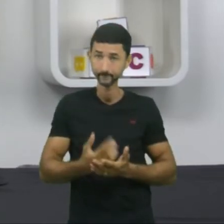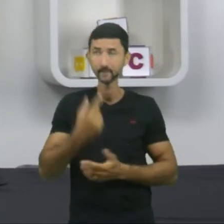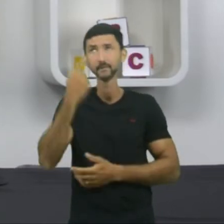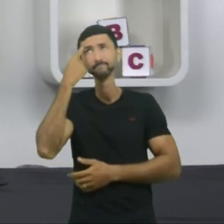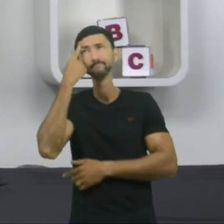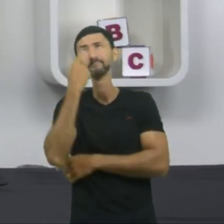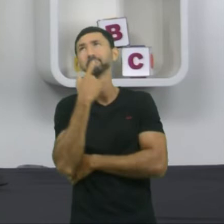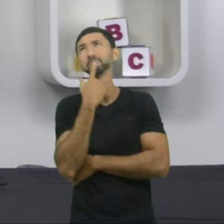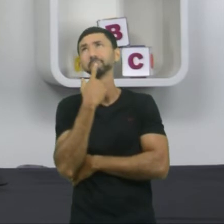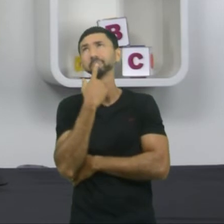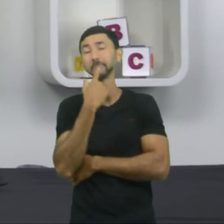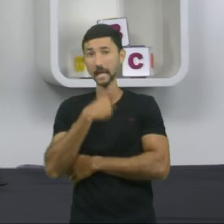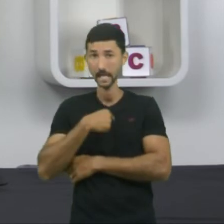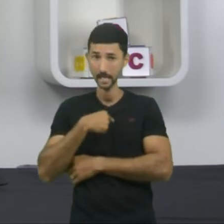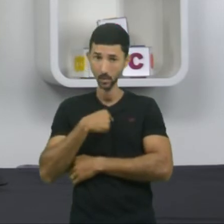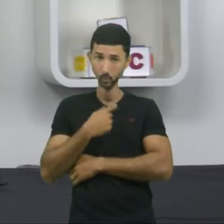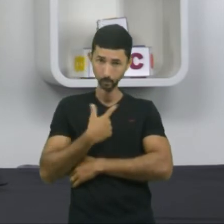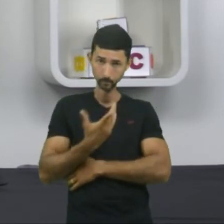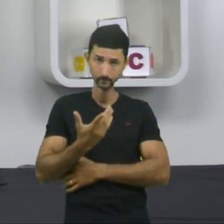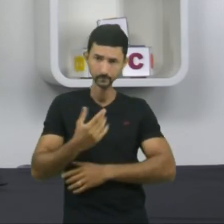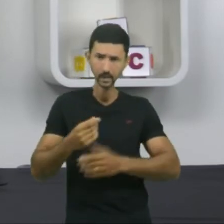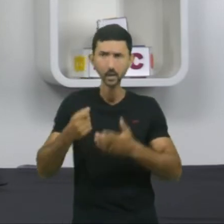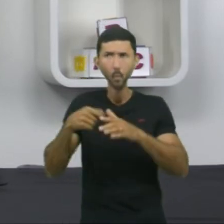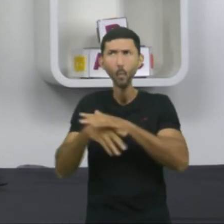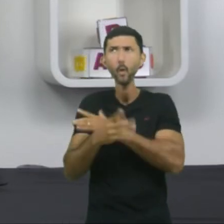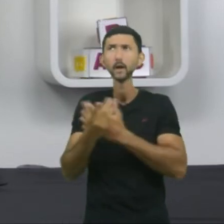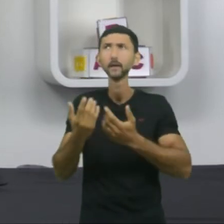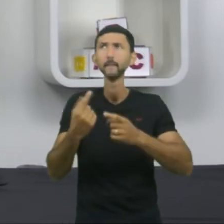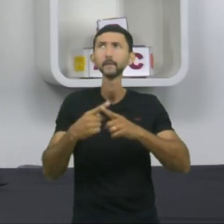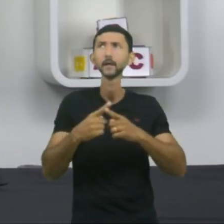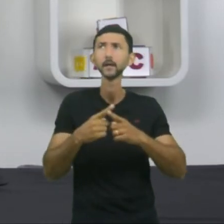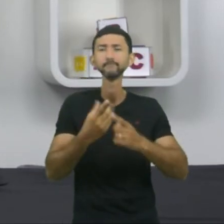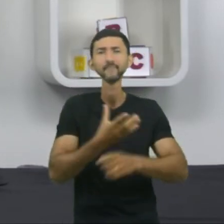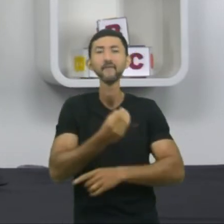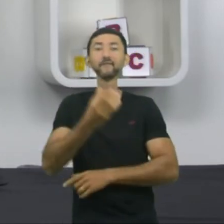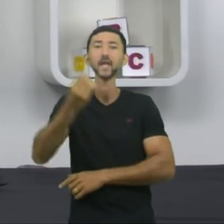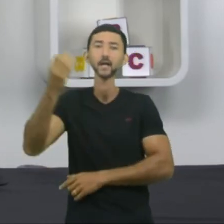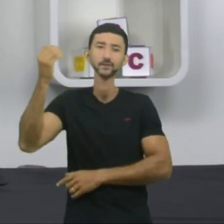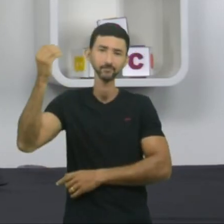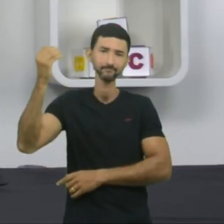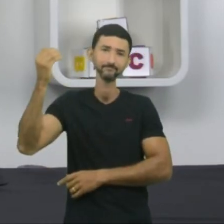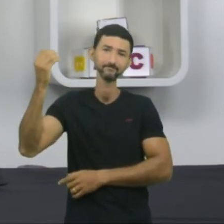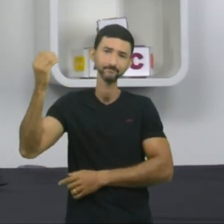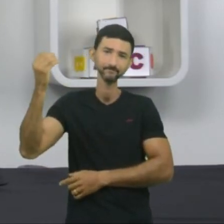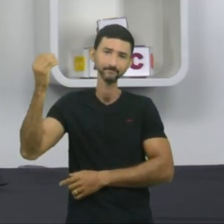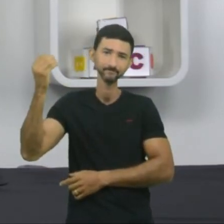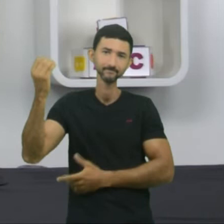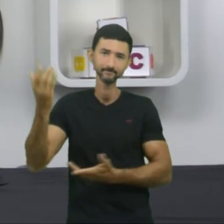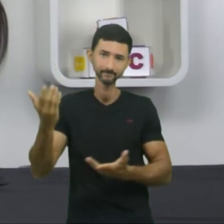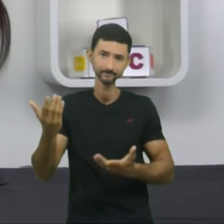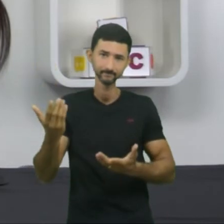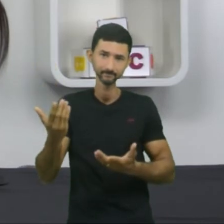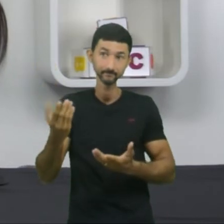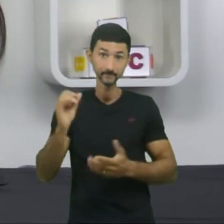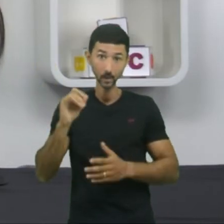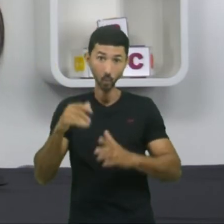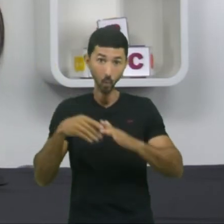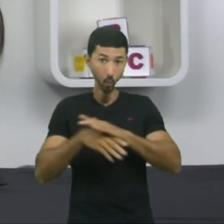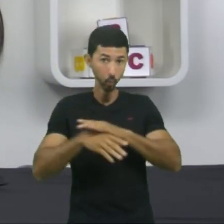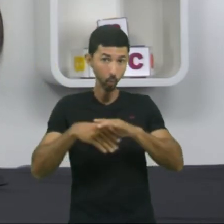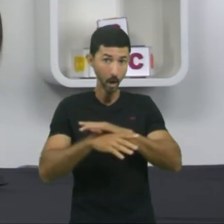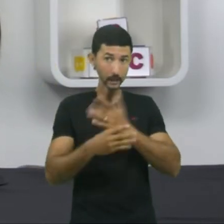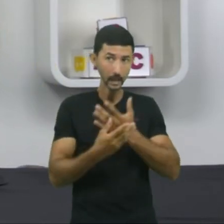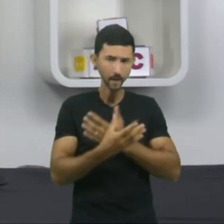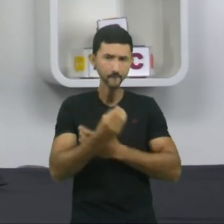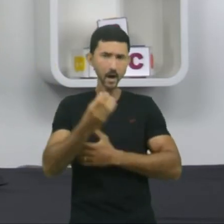pensar aqui sobre mim. Eu pouparia dinheiro para fazer uma viagem. Então, se eu pouparia dinheiro para